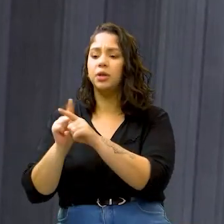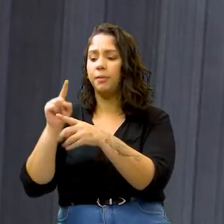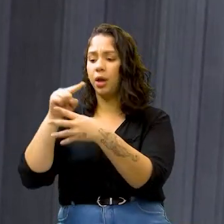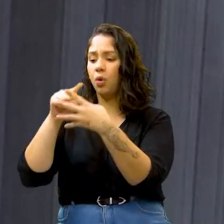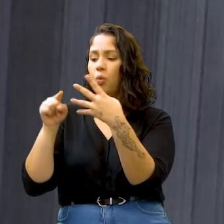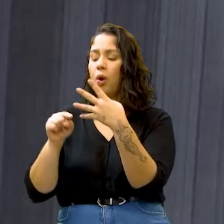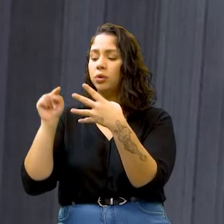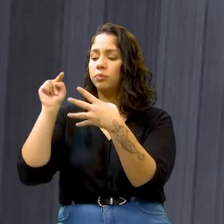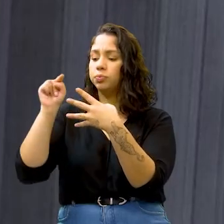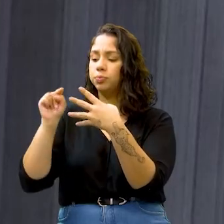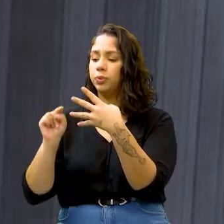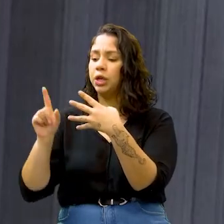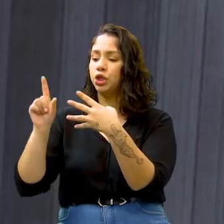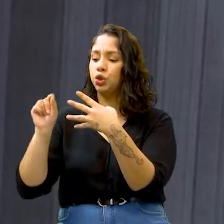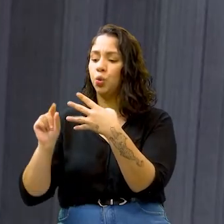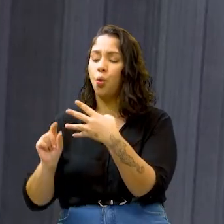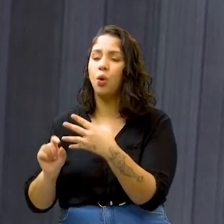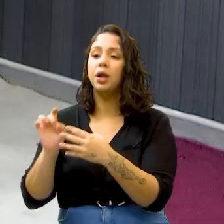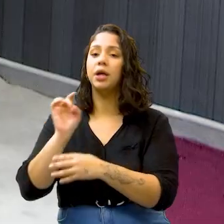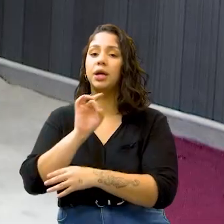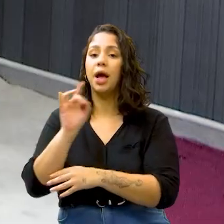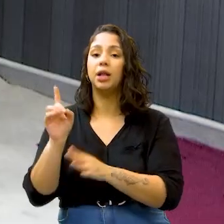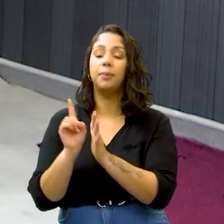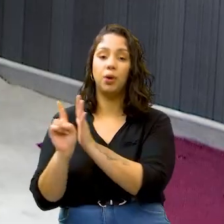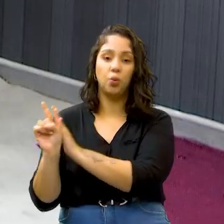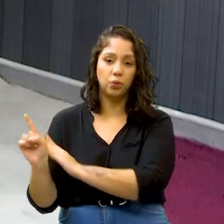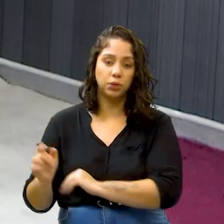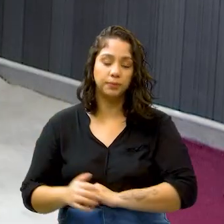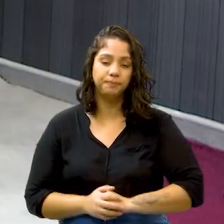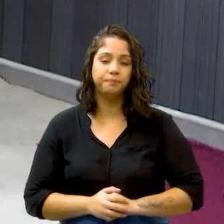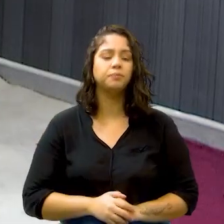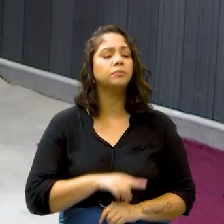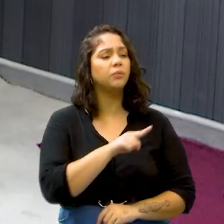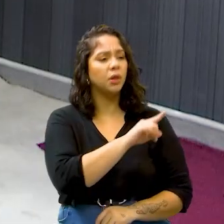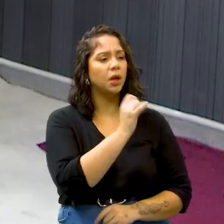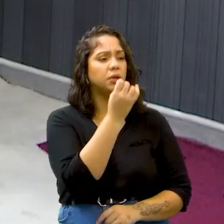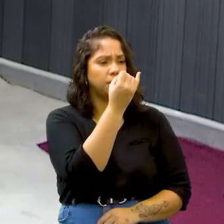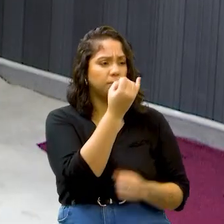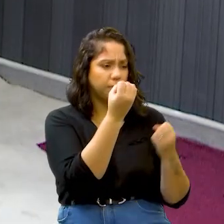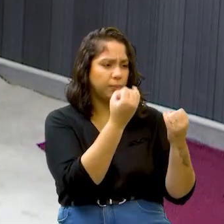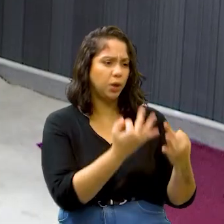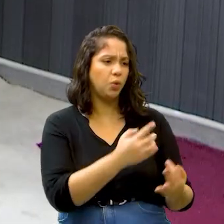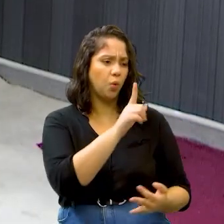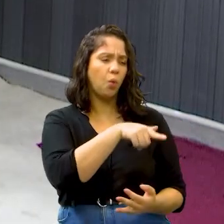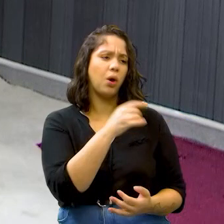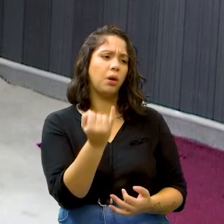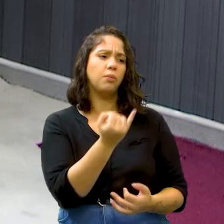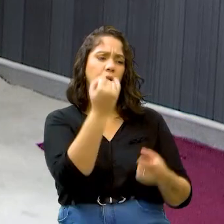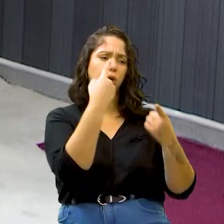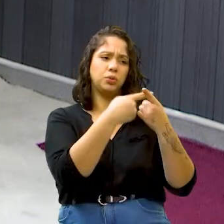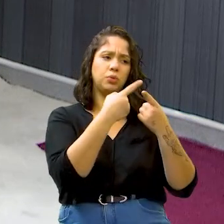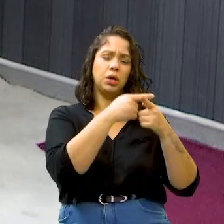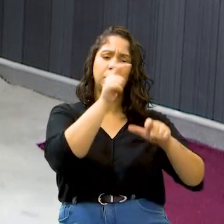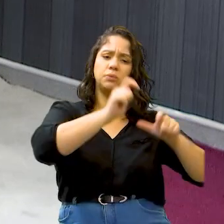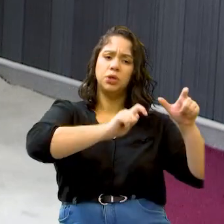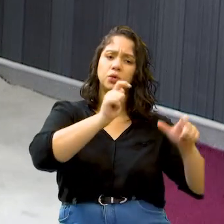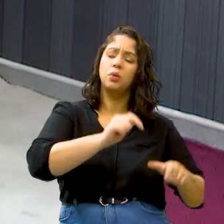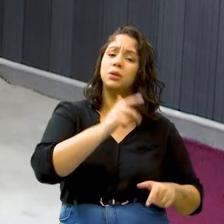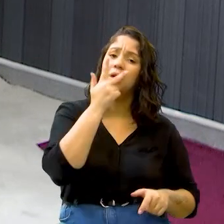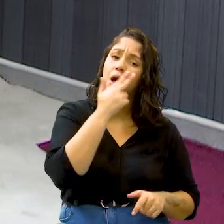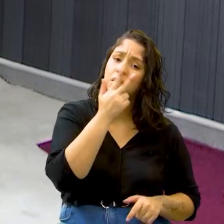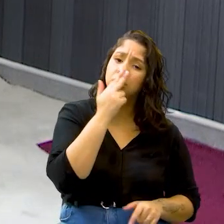e quatro alternativas em cada uma das questões é isso que você citou a professora importante porque não é